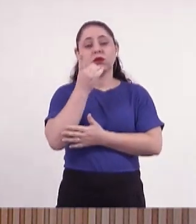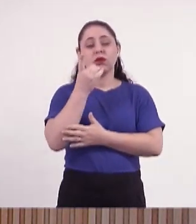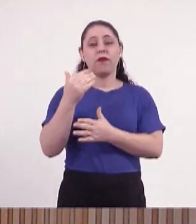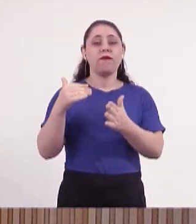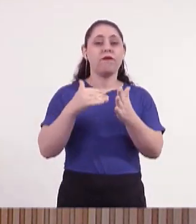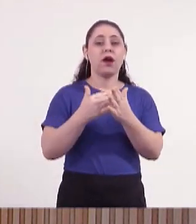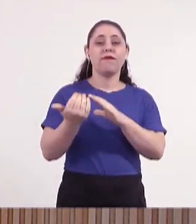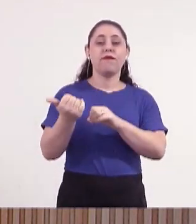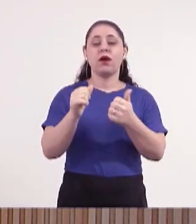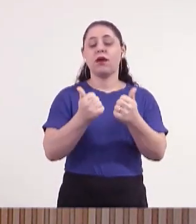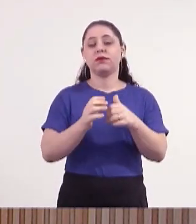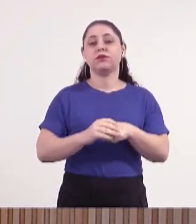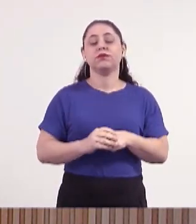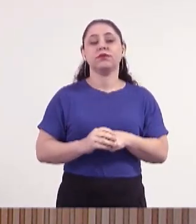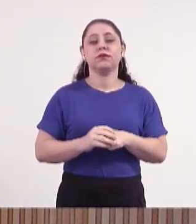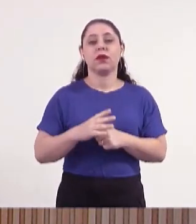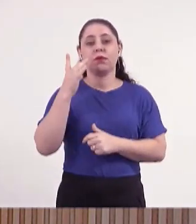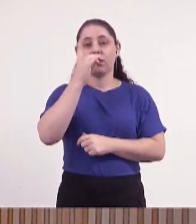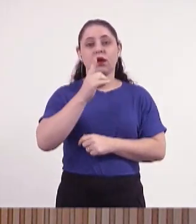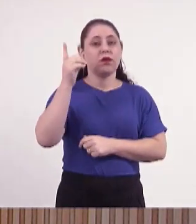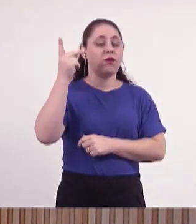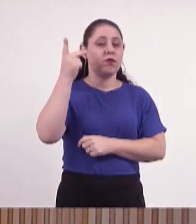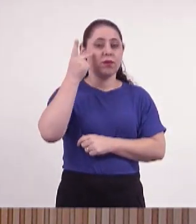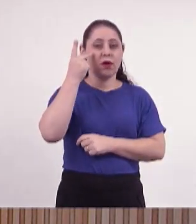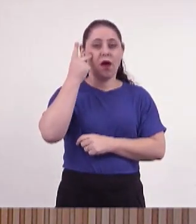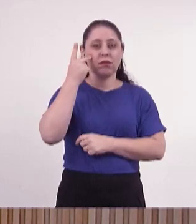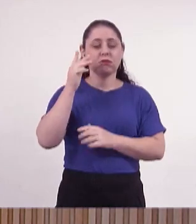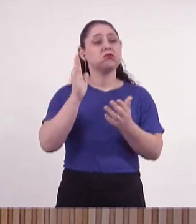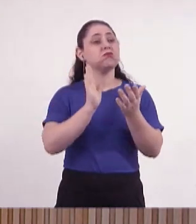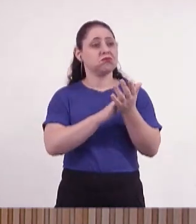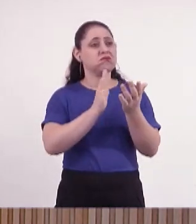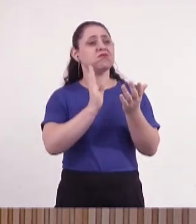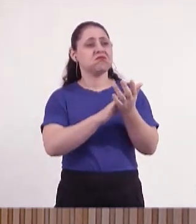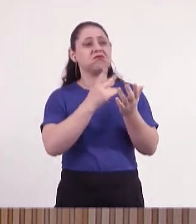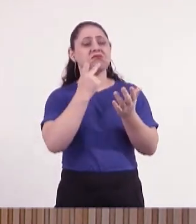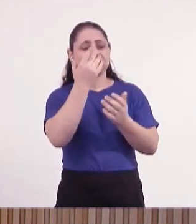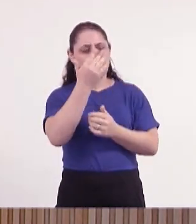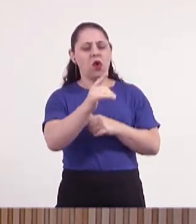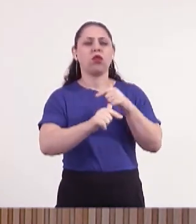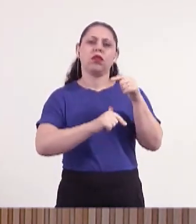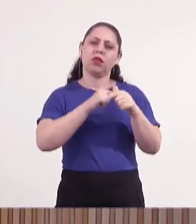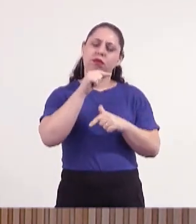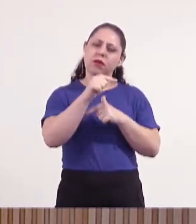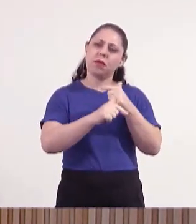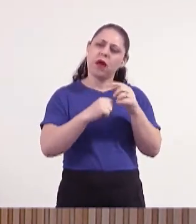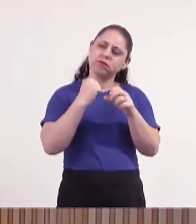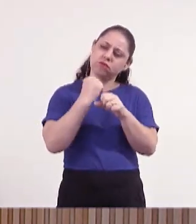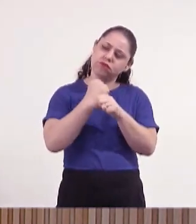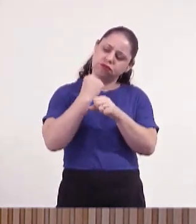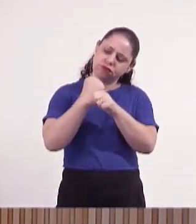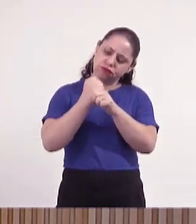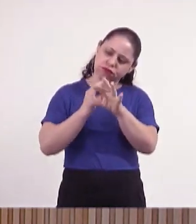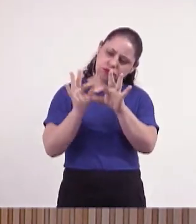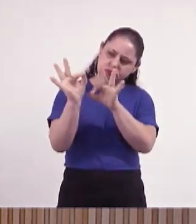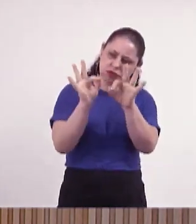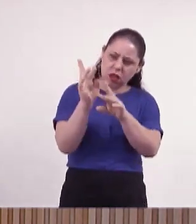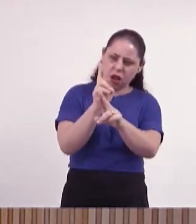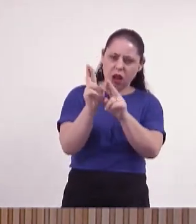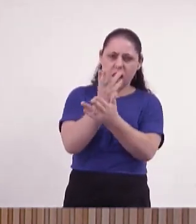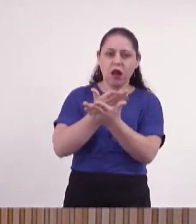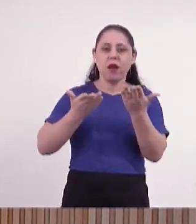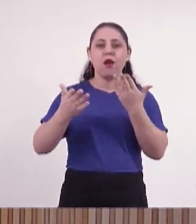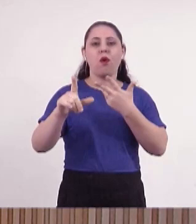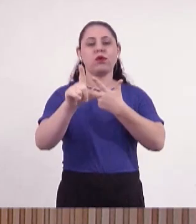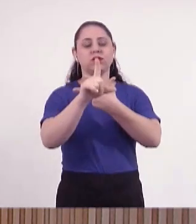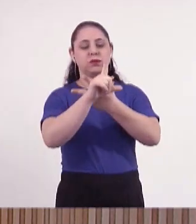gente começa com a fala do deputado Pedro Kemp, que elogiou todo esse trabalho de construção, de interlocução com o